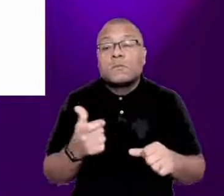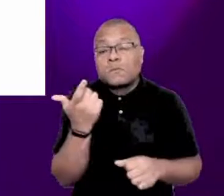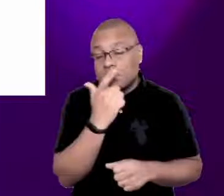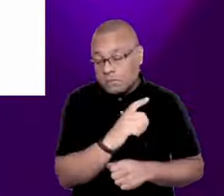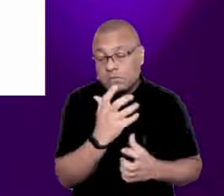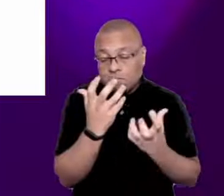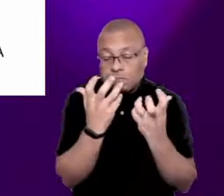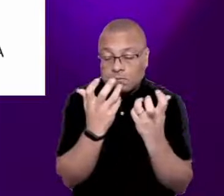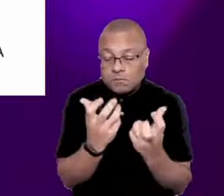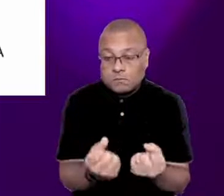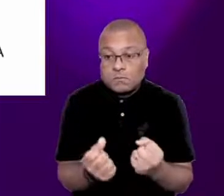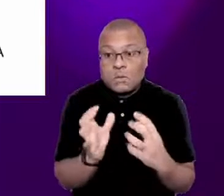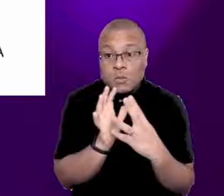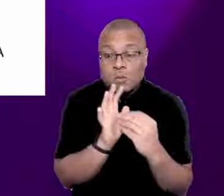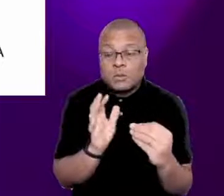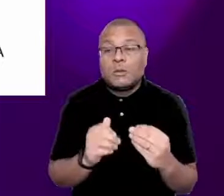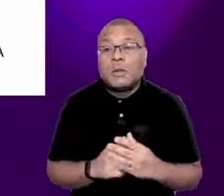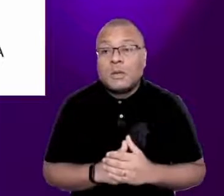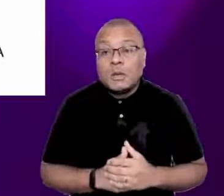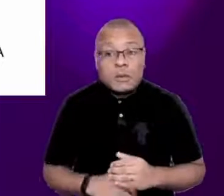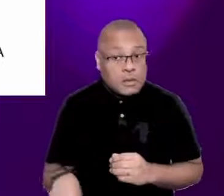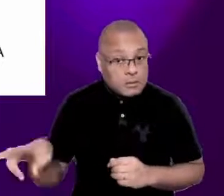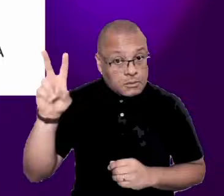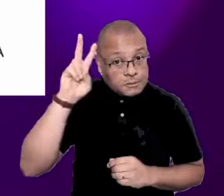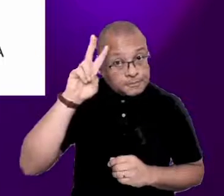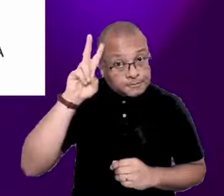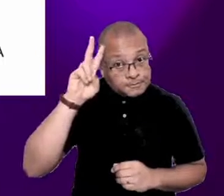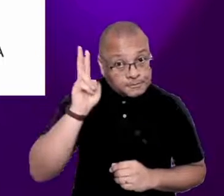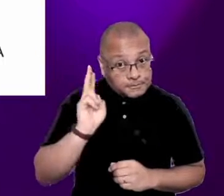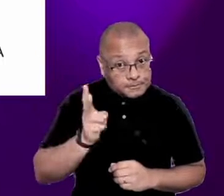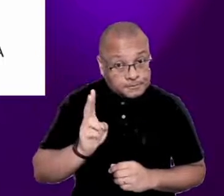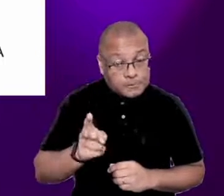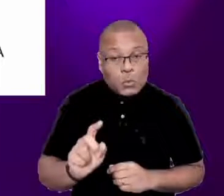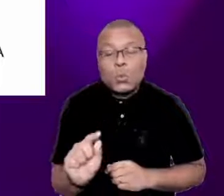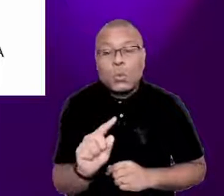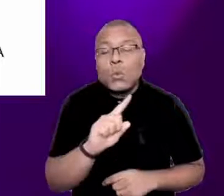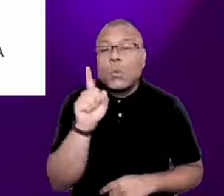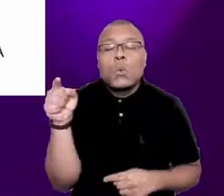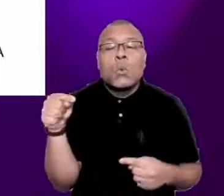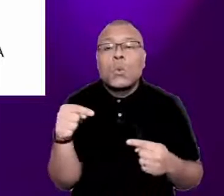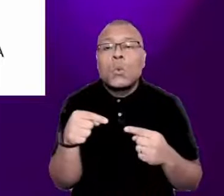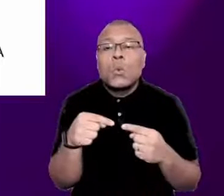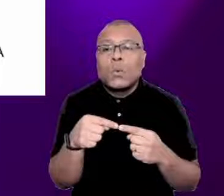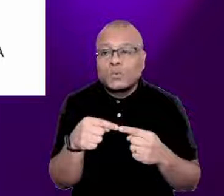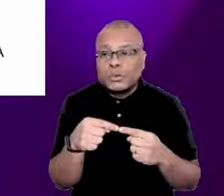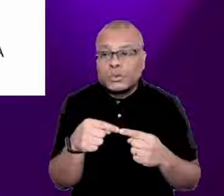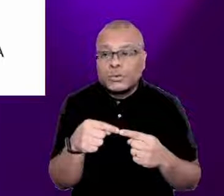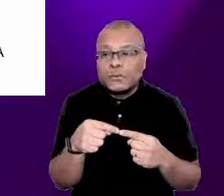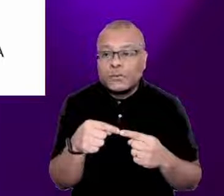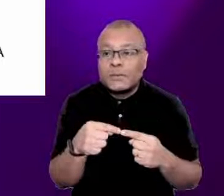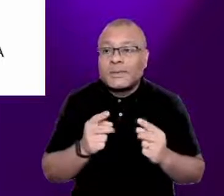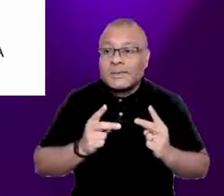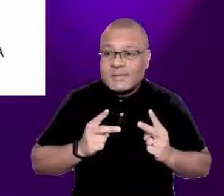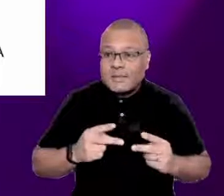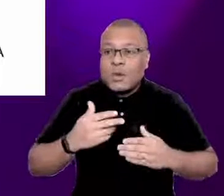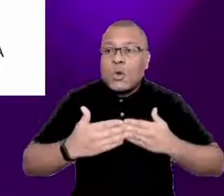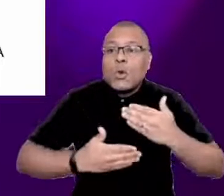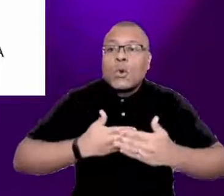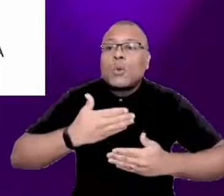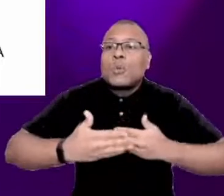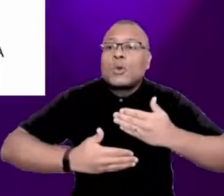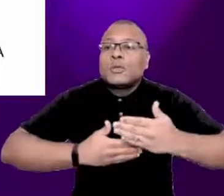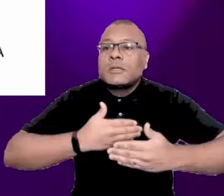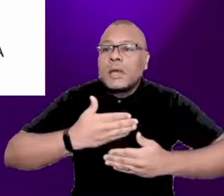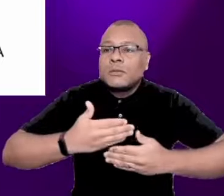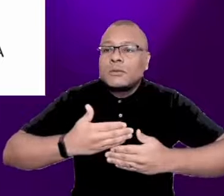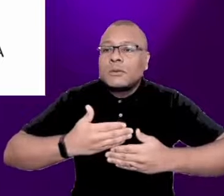adotar esses modelos. Lembrando sempre que o objetivo sempre... O processo sempre começa por